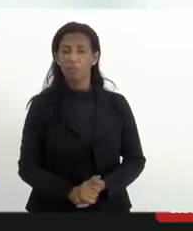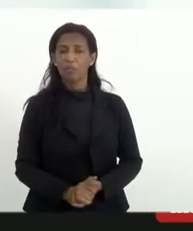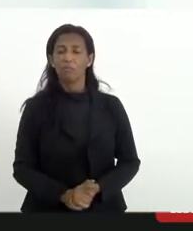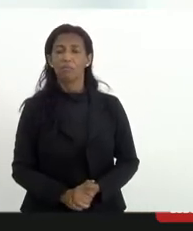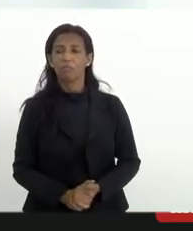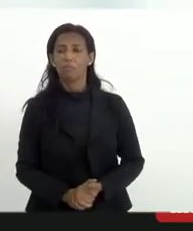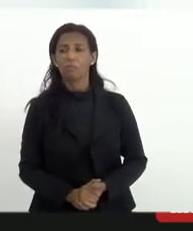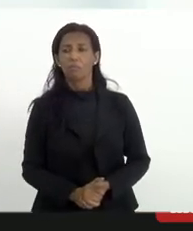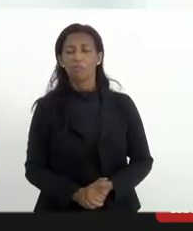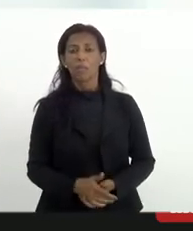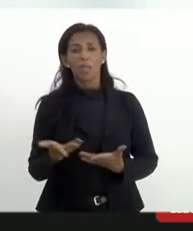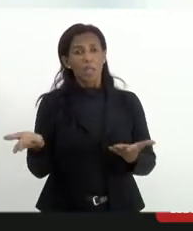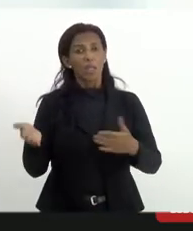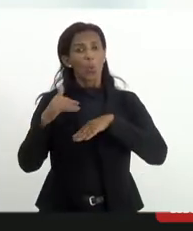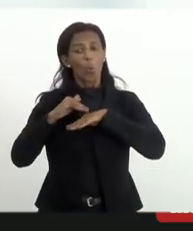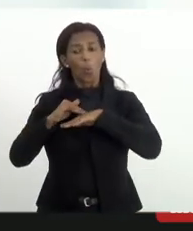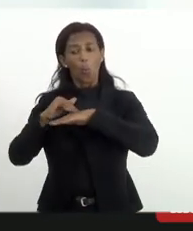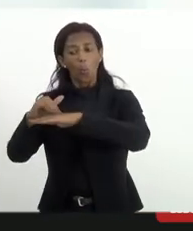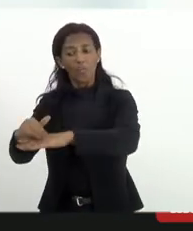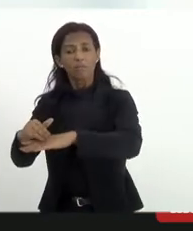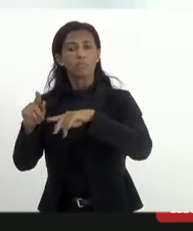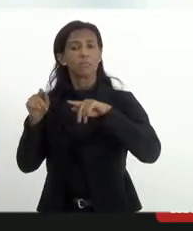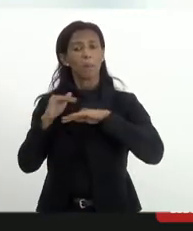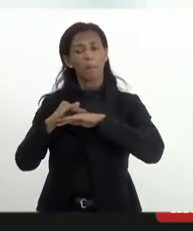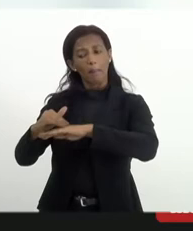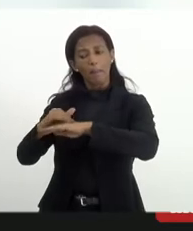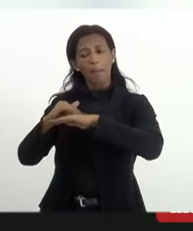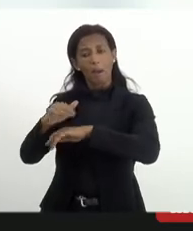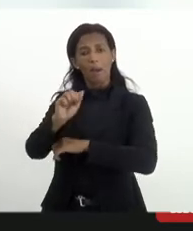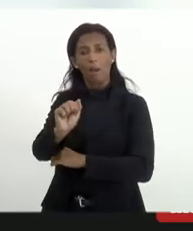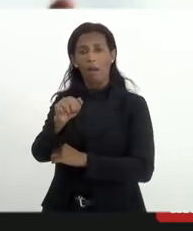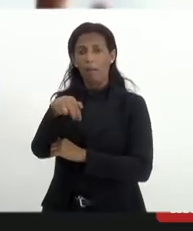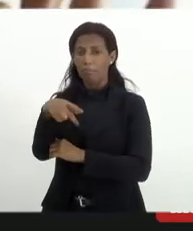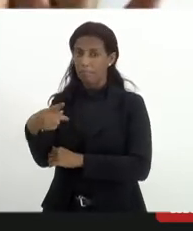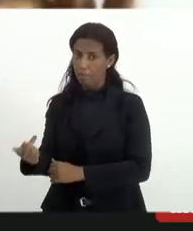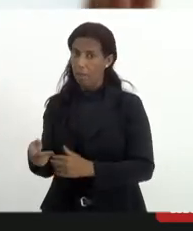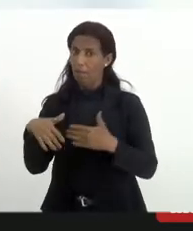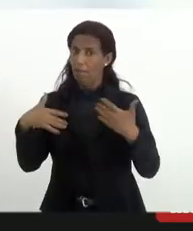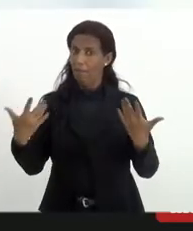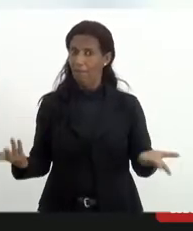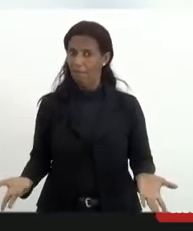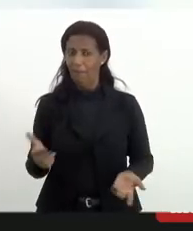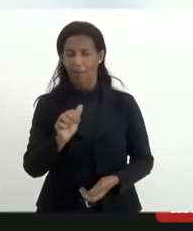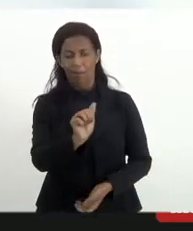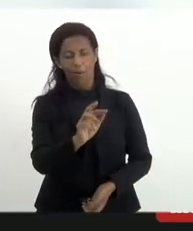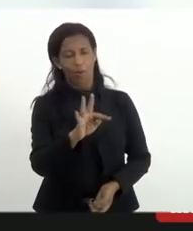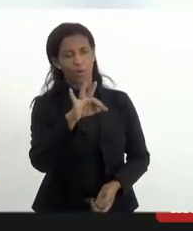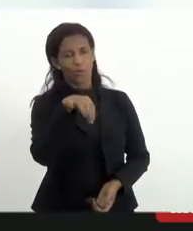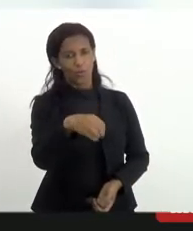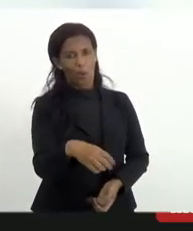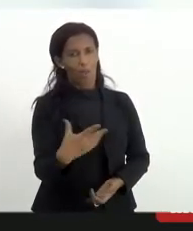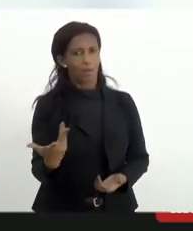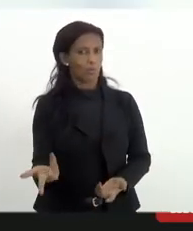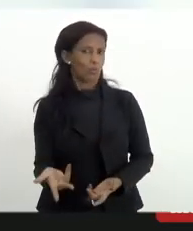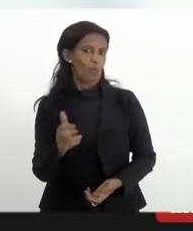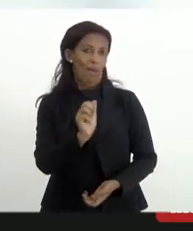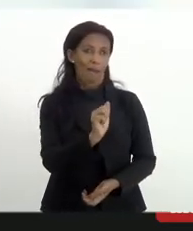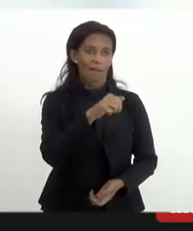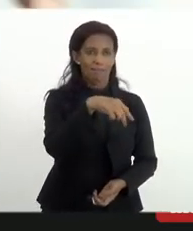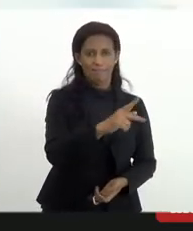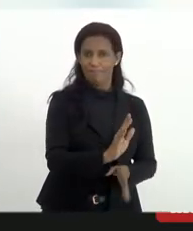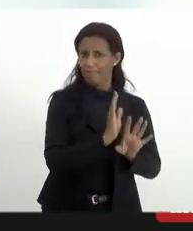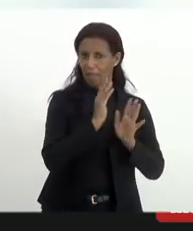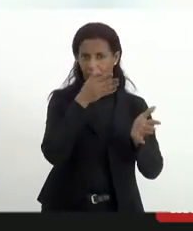vezes. E conversando com a ANP. Né? Claro, o nosso ato normativo não vale para a ANP,